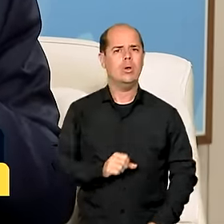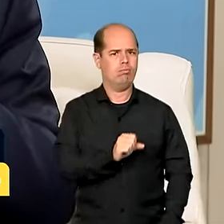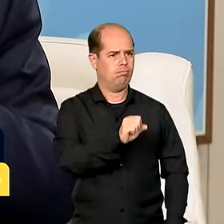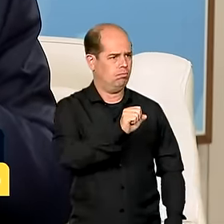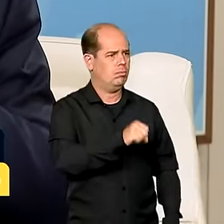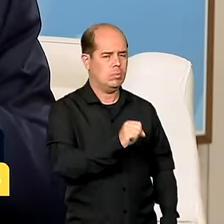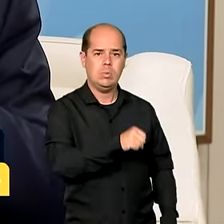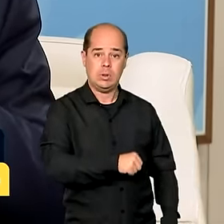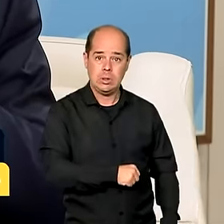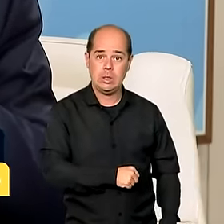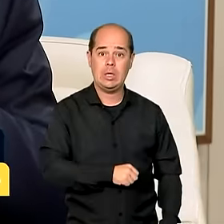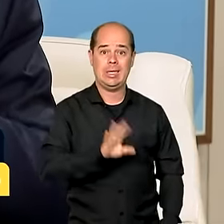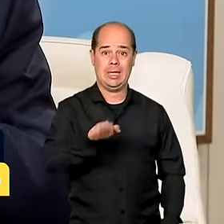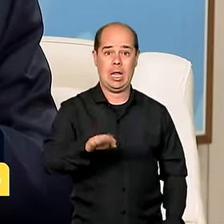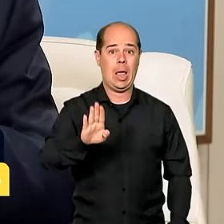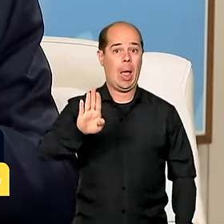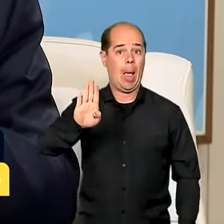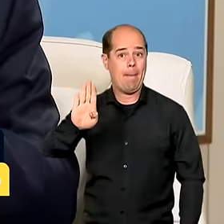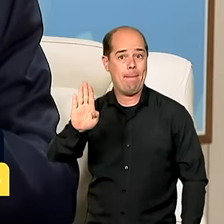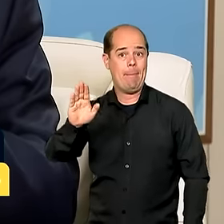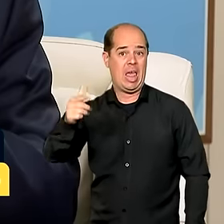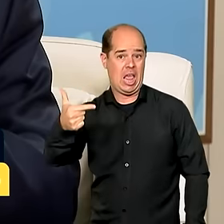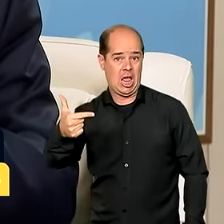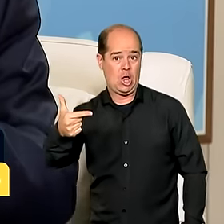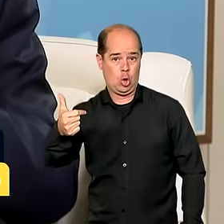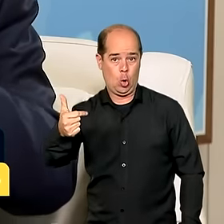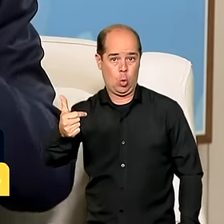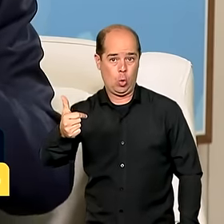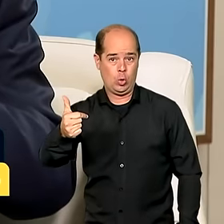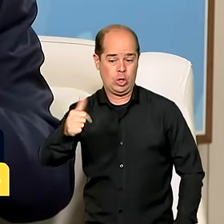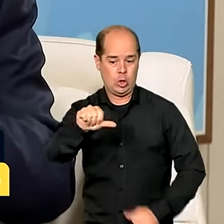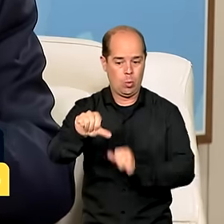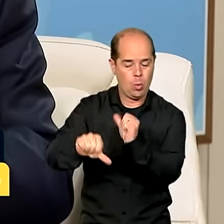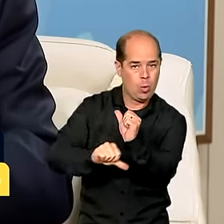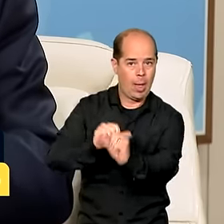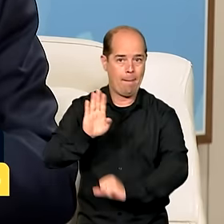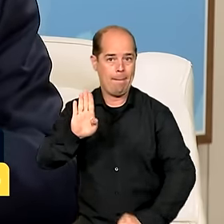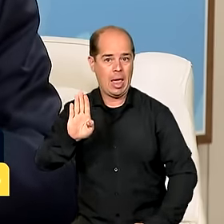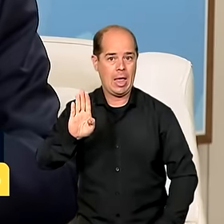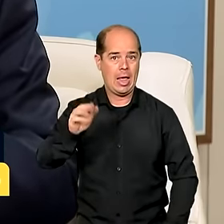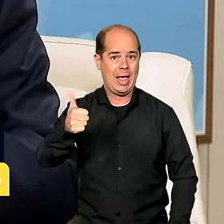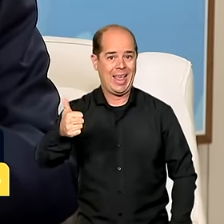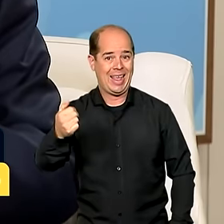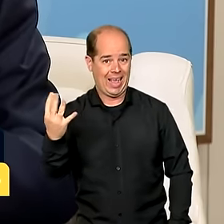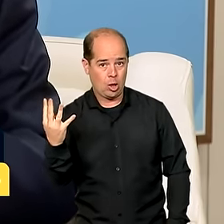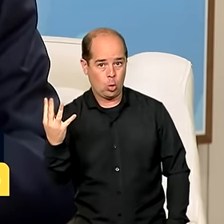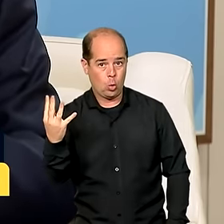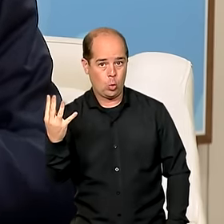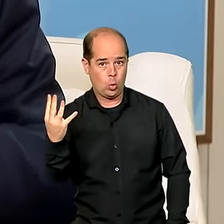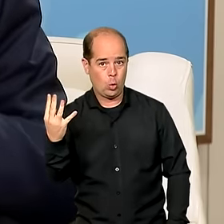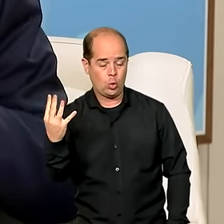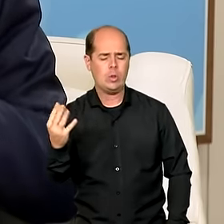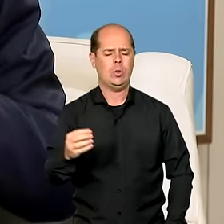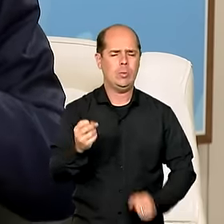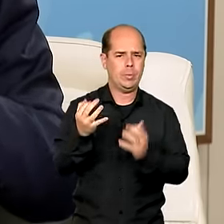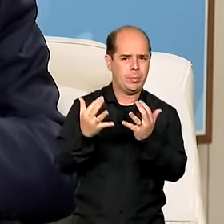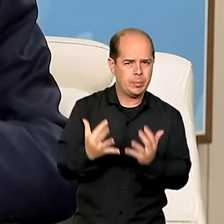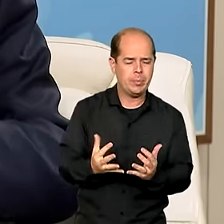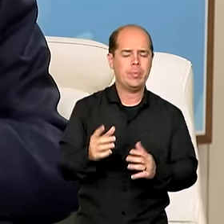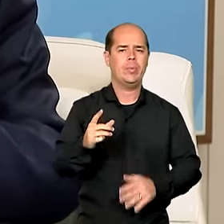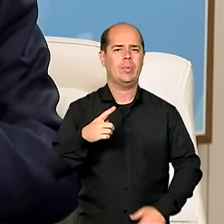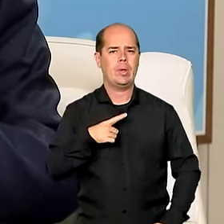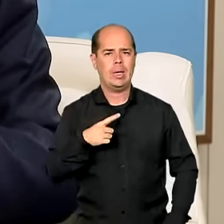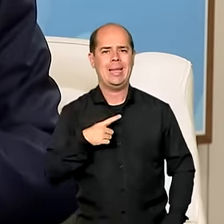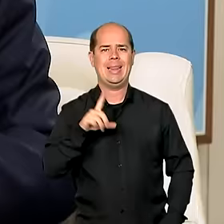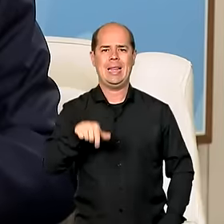passando de B12 para b14 ela tem primeiro um impacto ambiental a gente